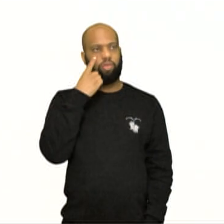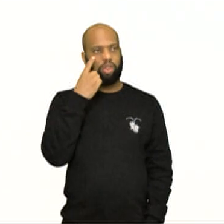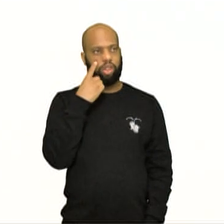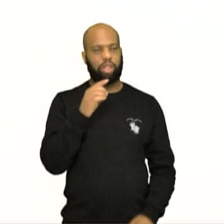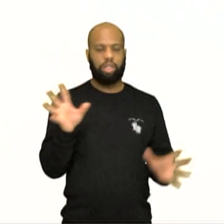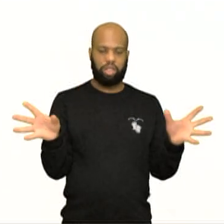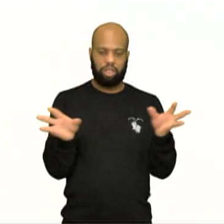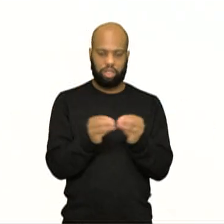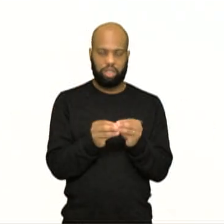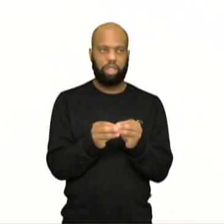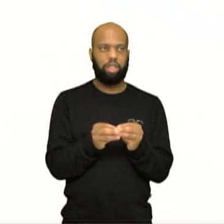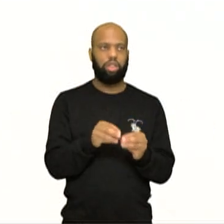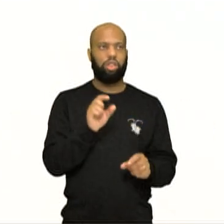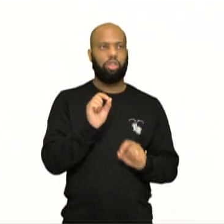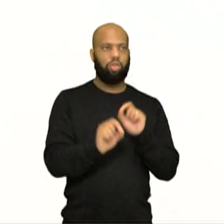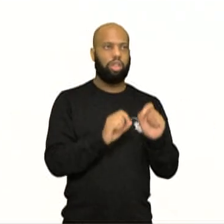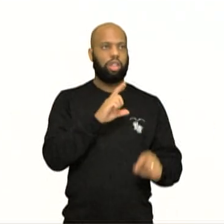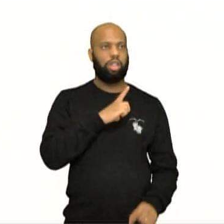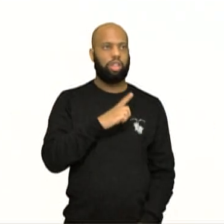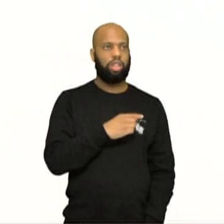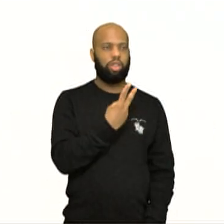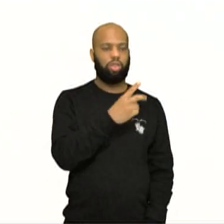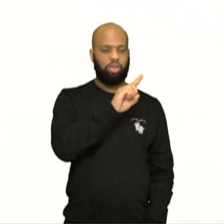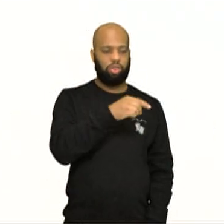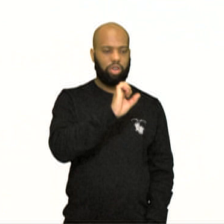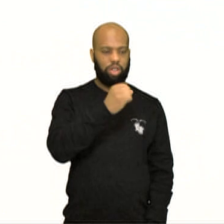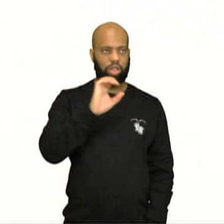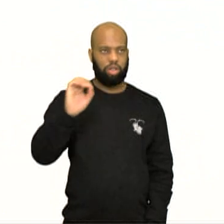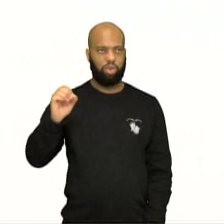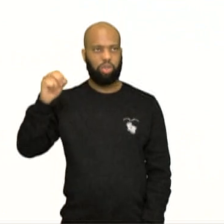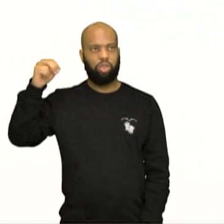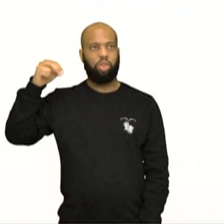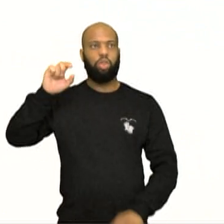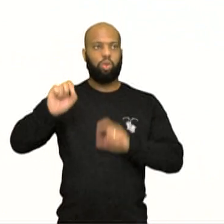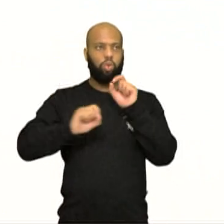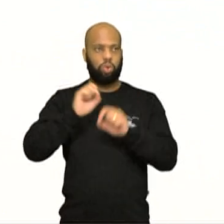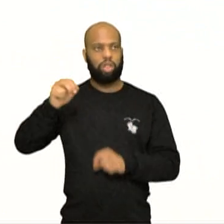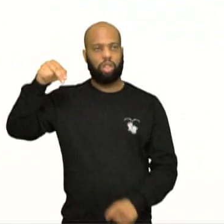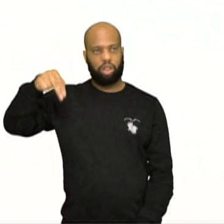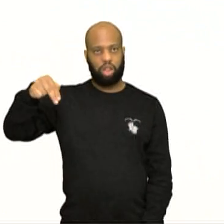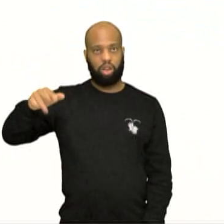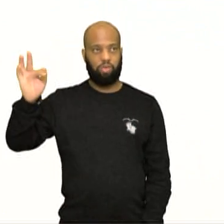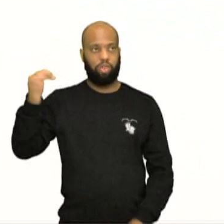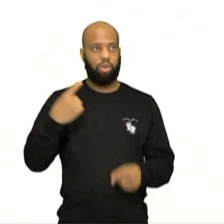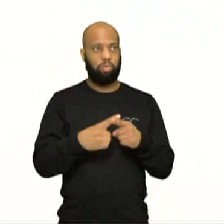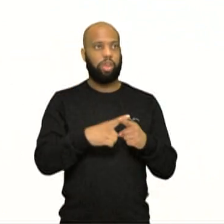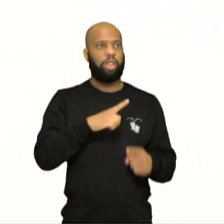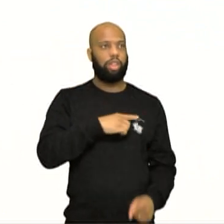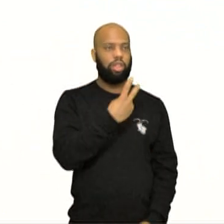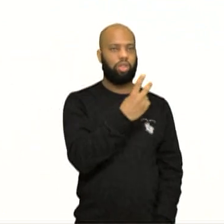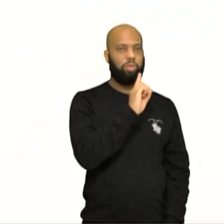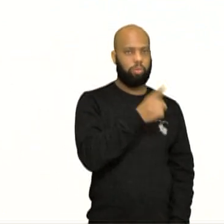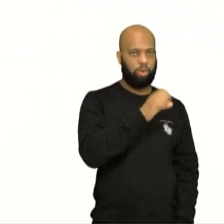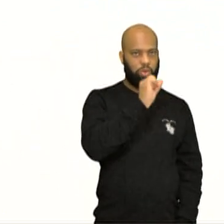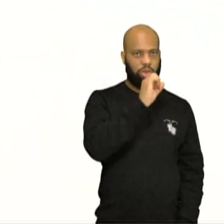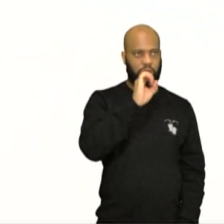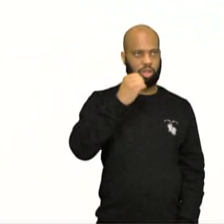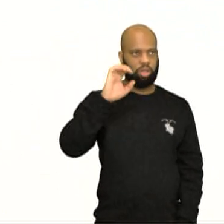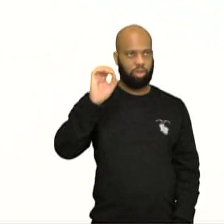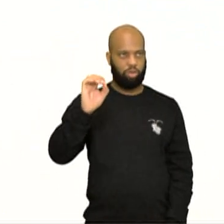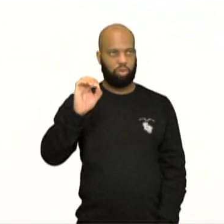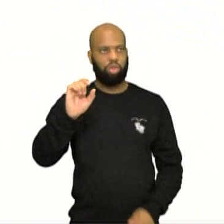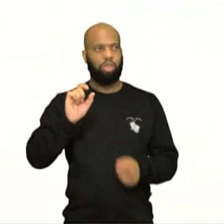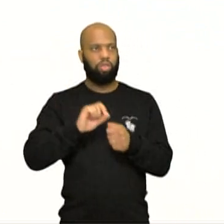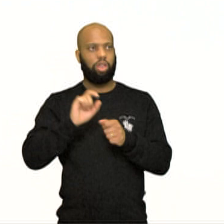Simplificando, 2,88 nanofarad, como eu falei, porque você tem 2.880 picofarad, 2.880